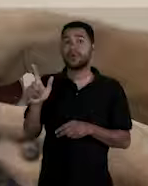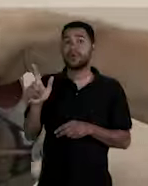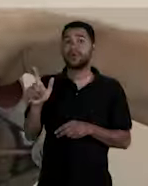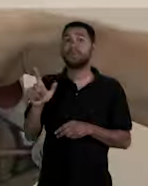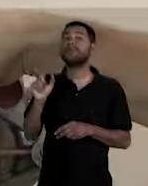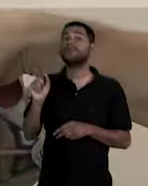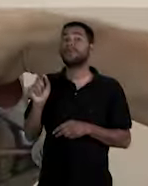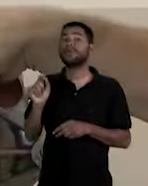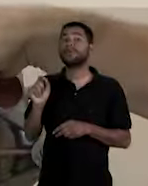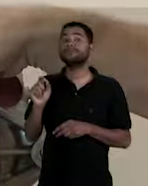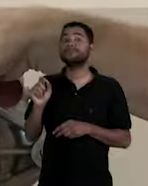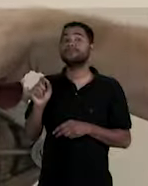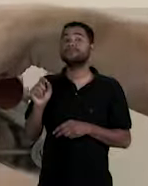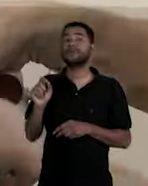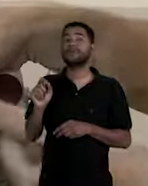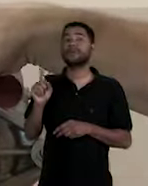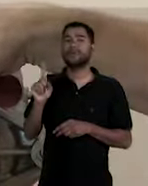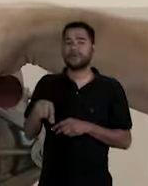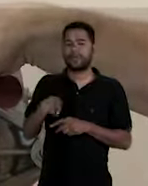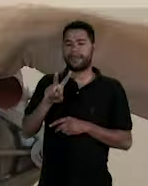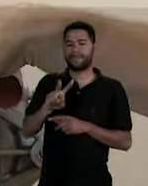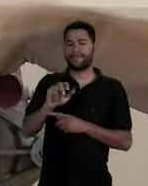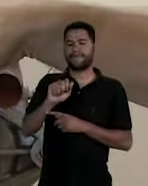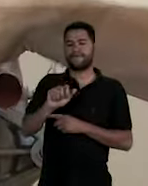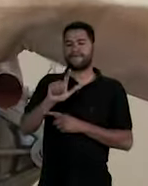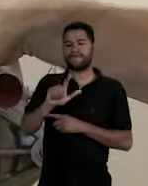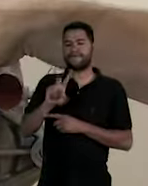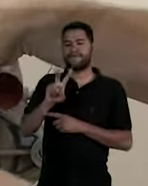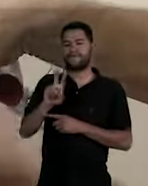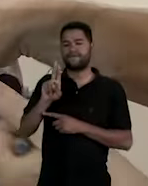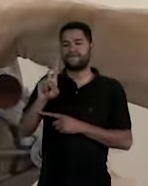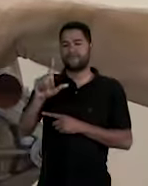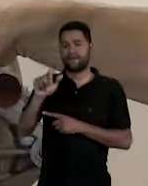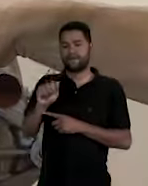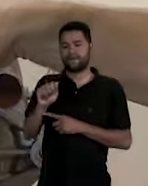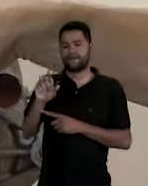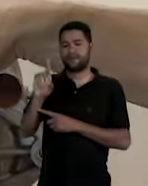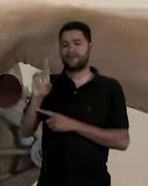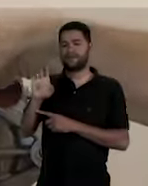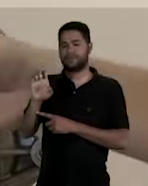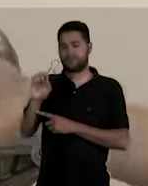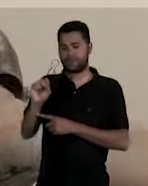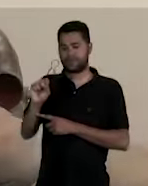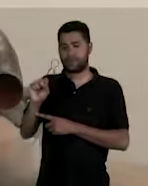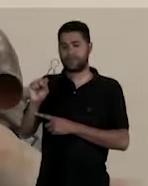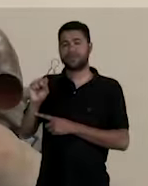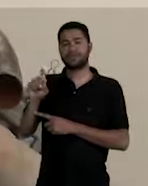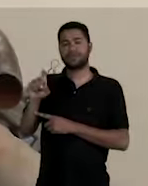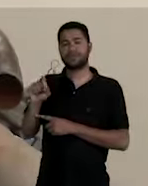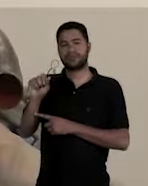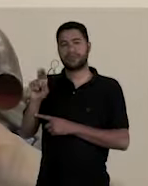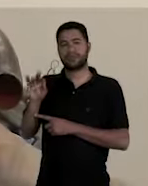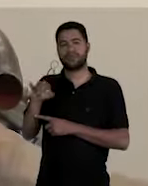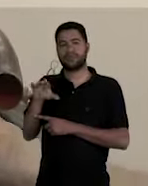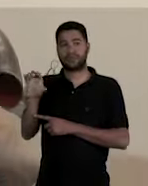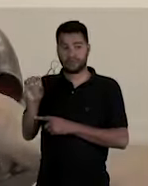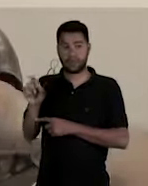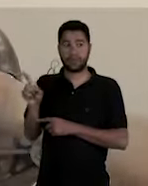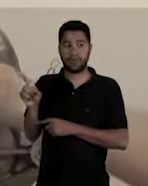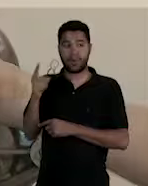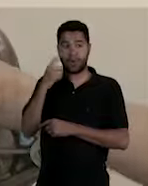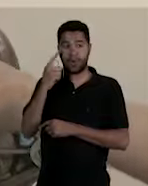que é chamada válvula de exaustão. Ó, a válvula agora se abre, repara que o cilindro